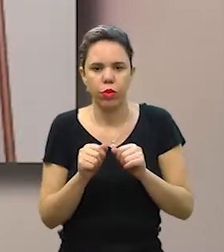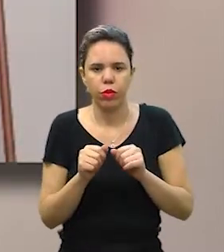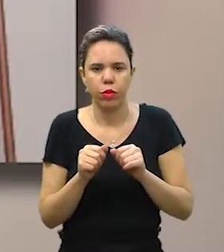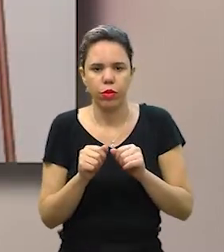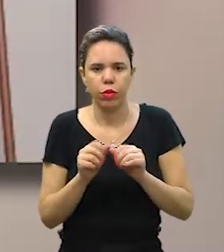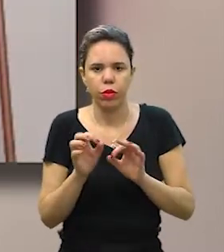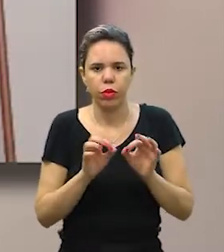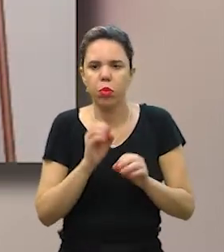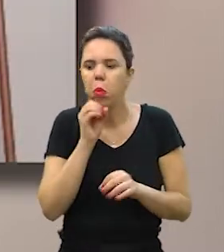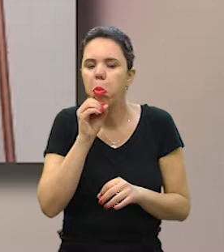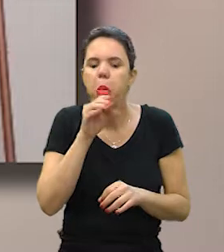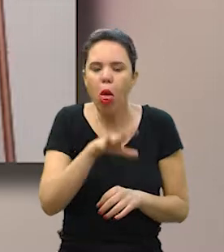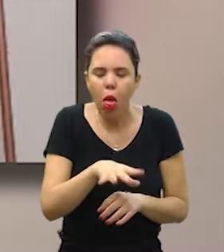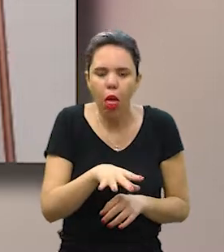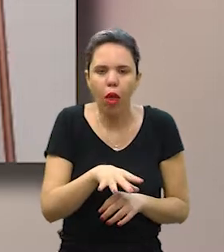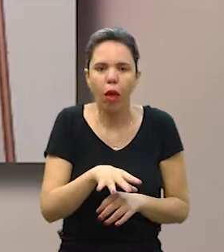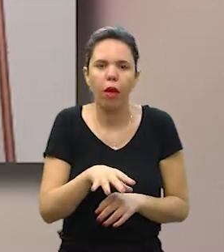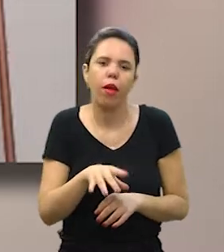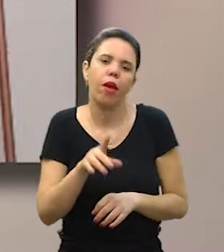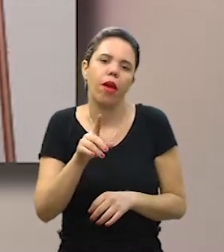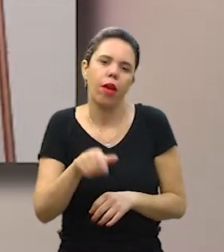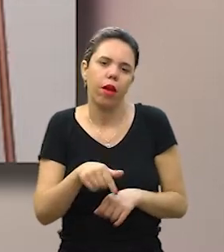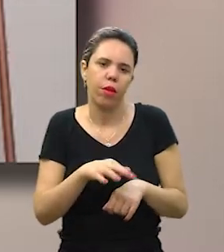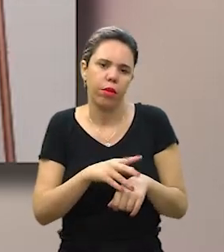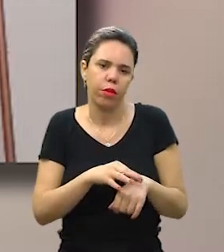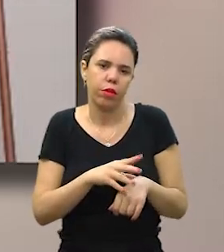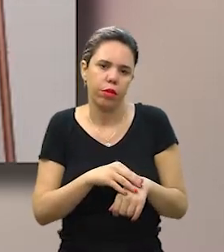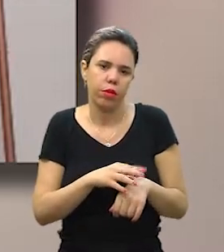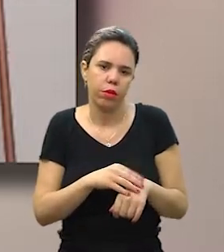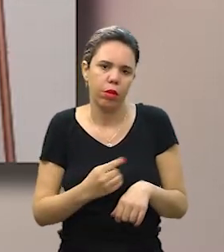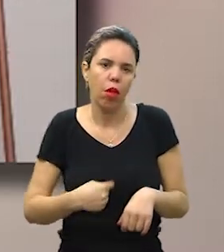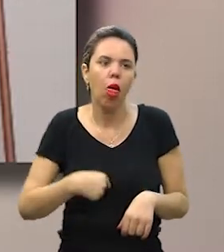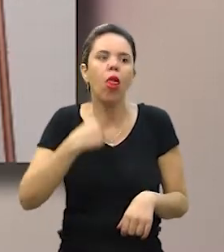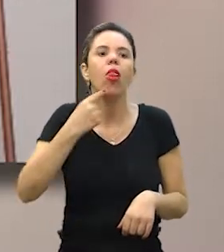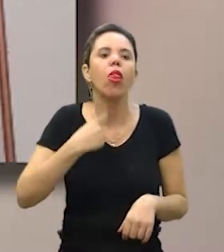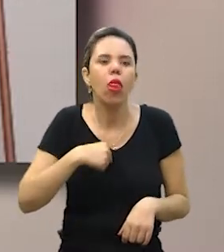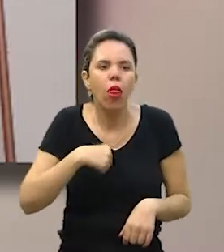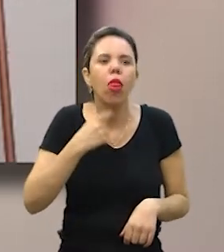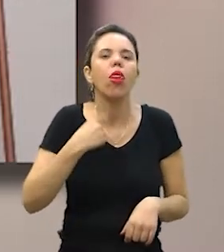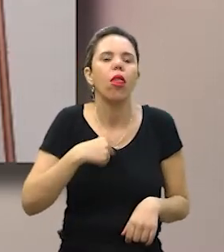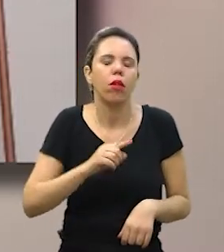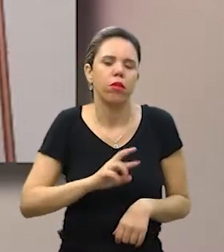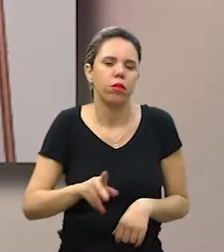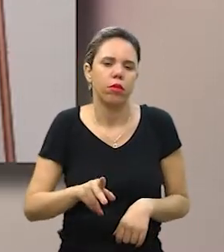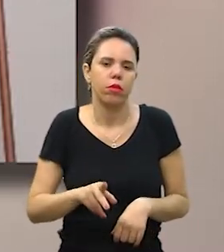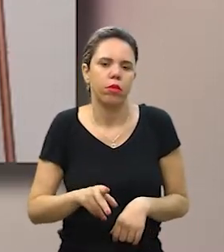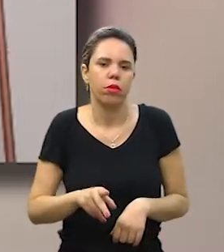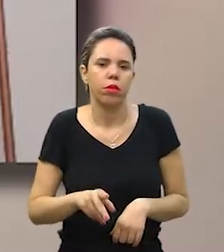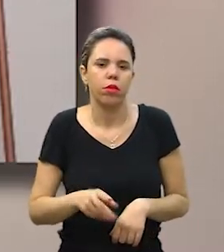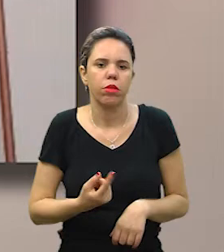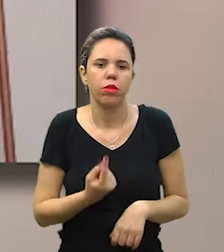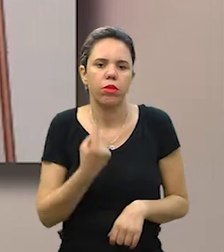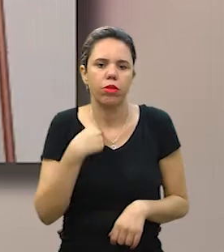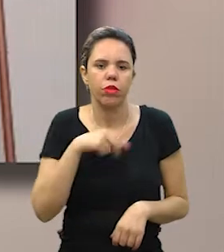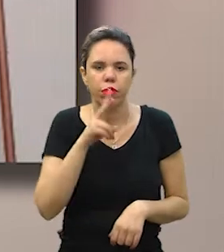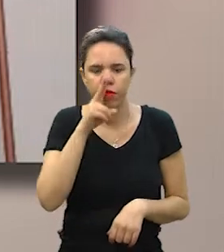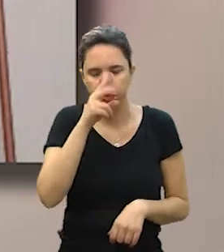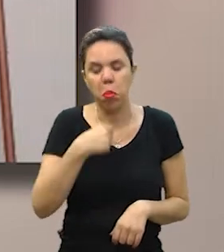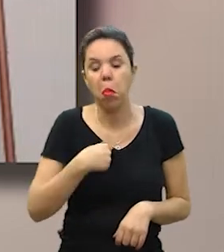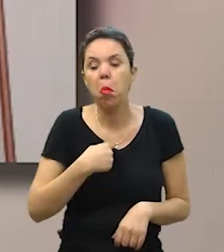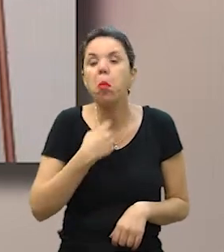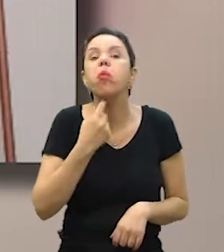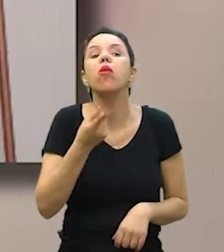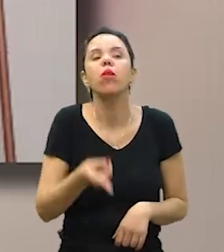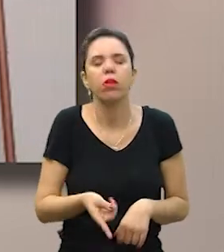toda regurgitação ela é uma doença do refluxo, né? O refluxo intenso